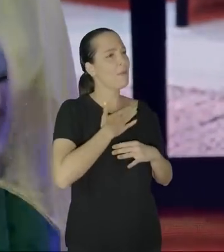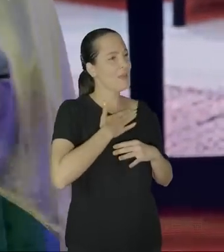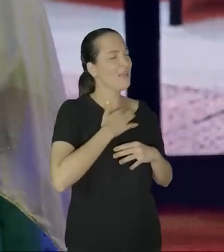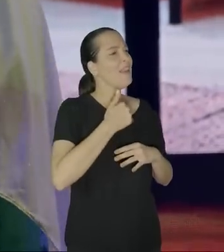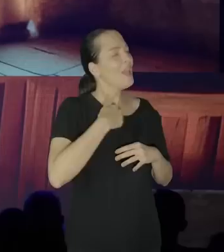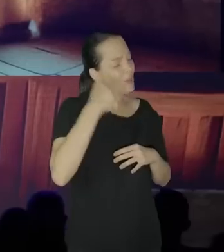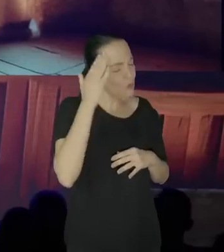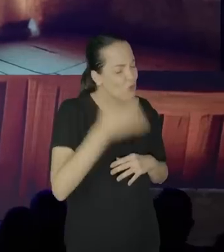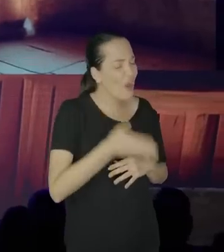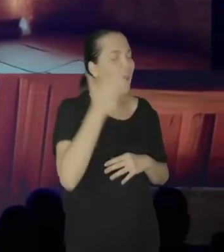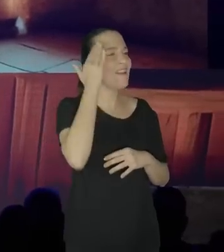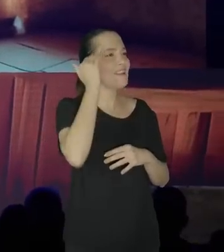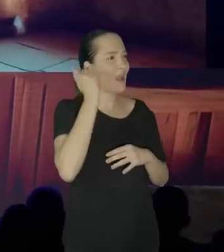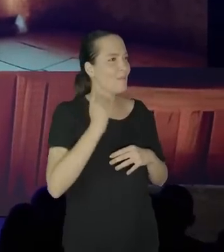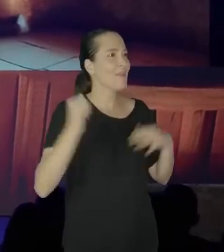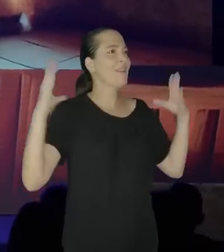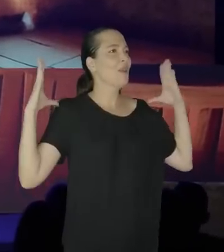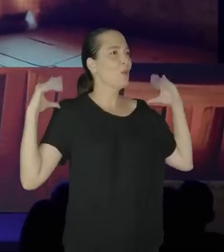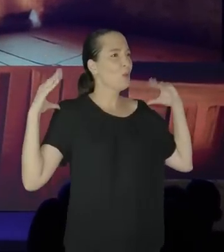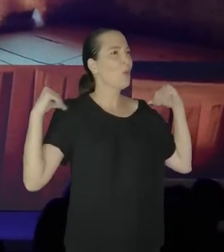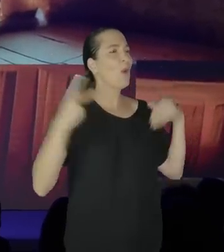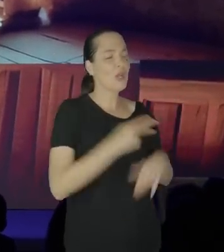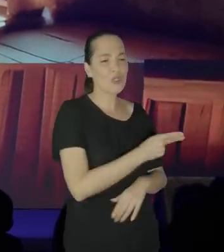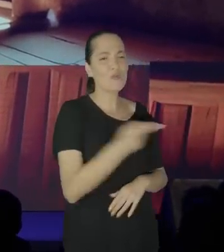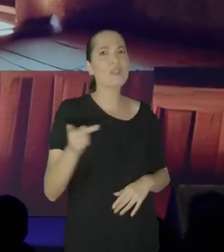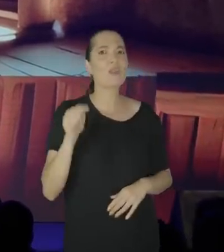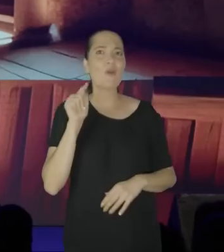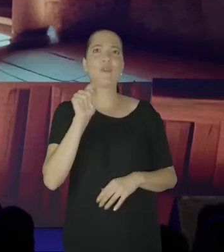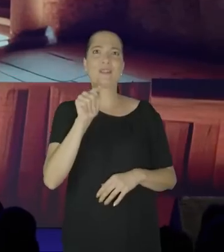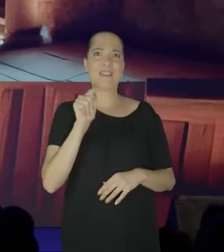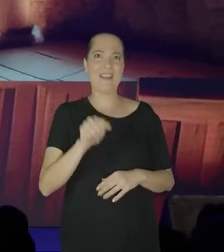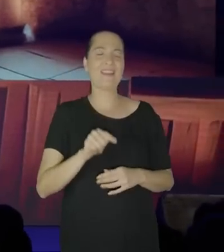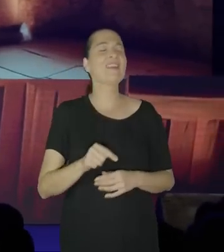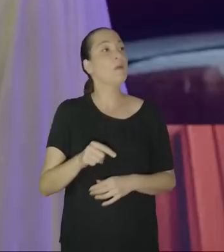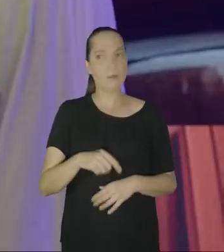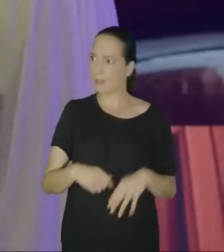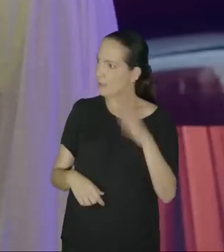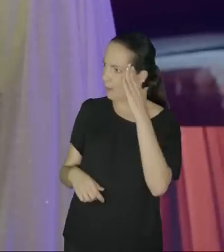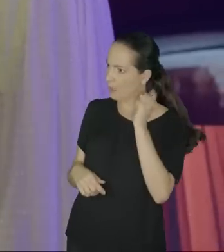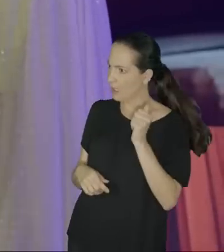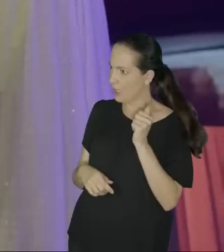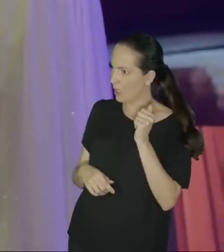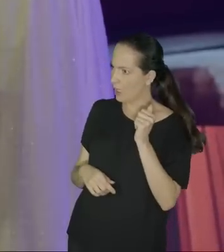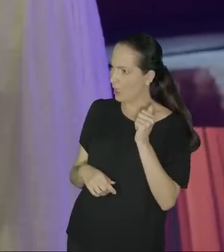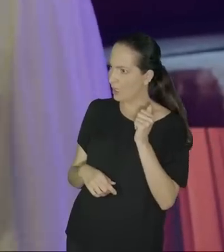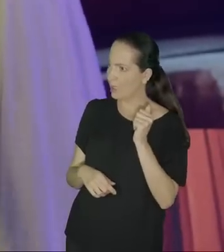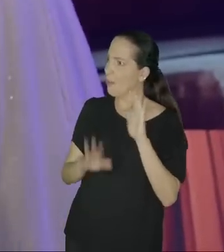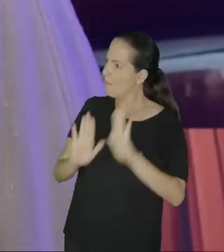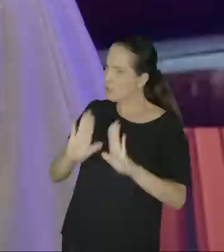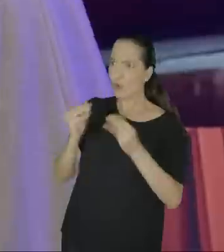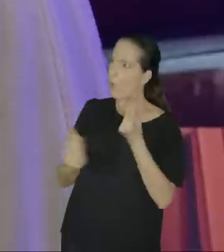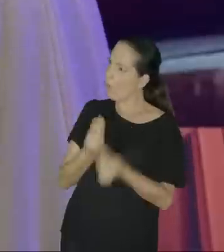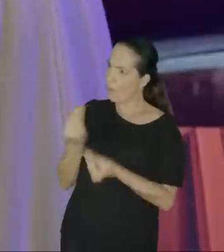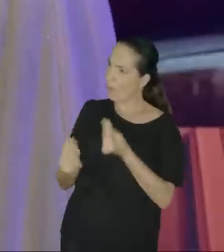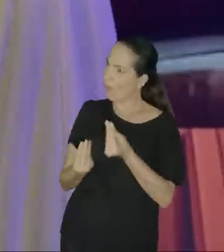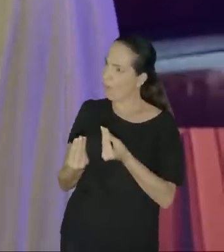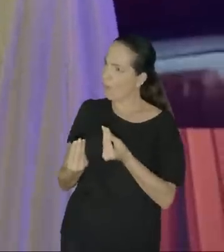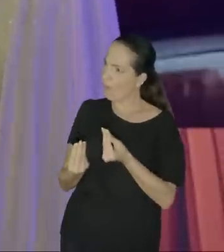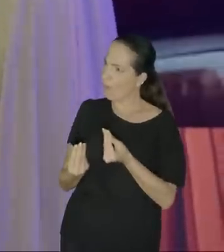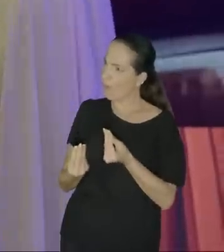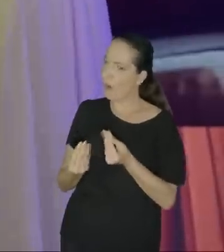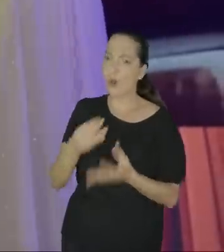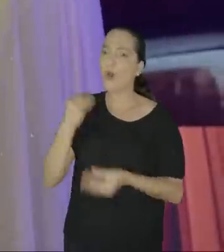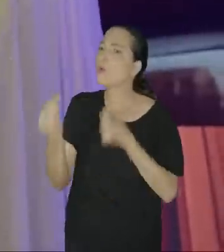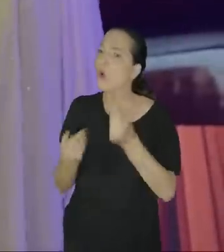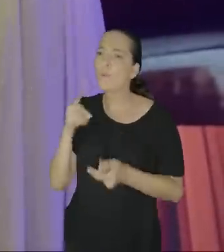eu já sabia que o anjo do Senhor havia te visitado. Sabia? Mas como?